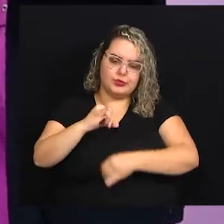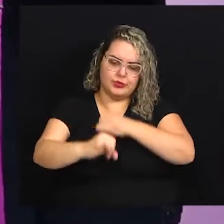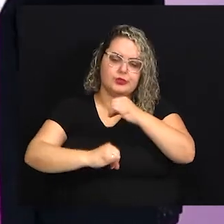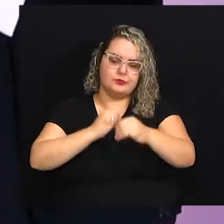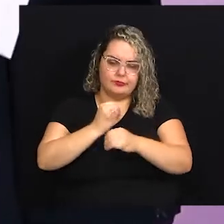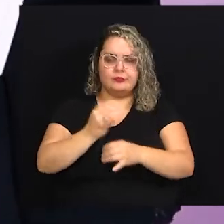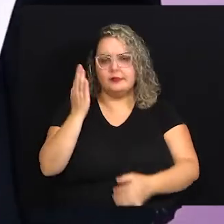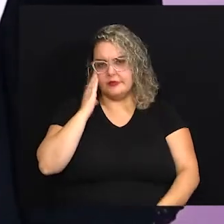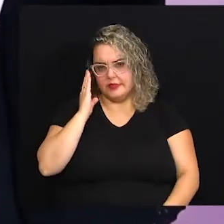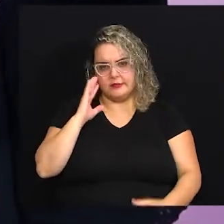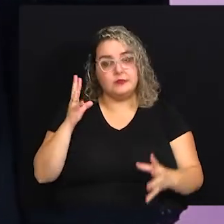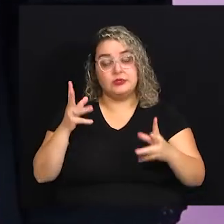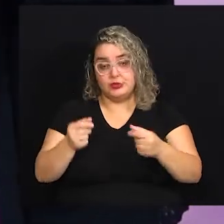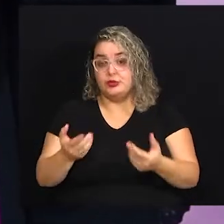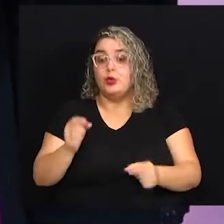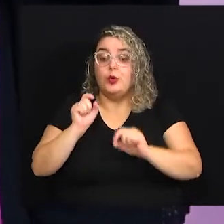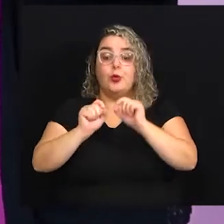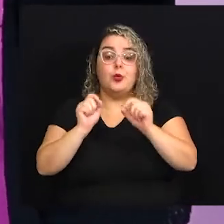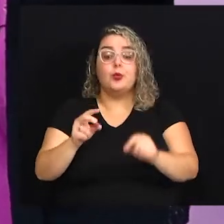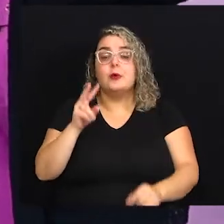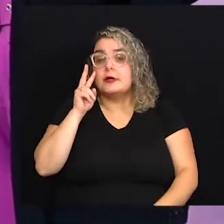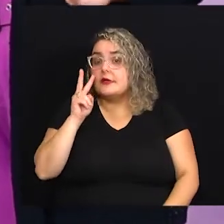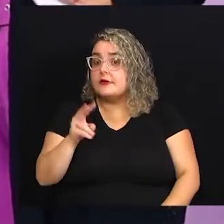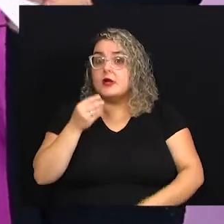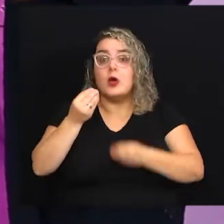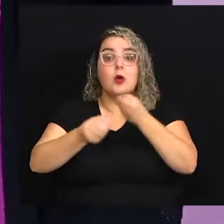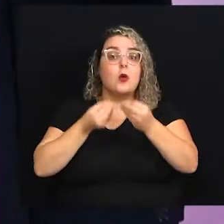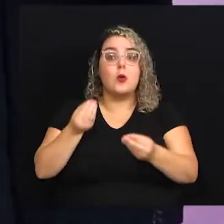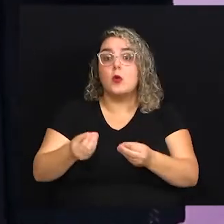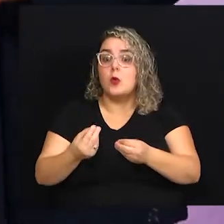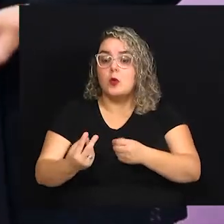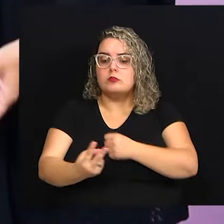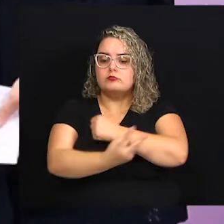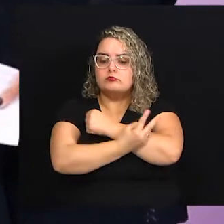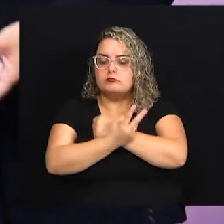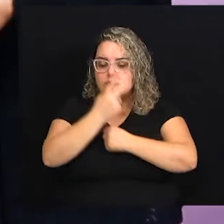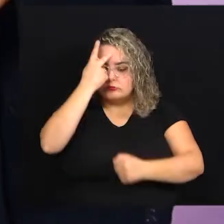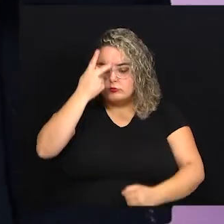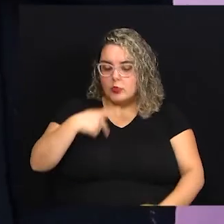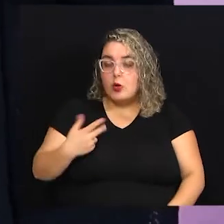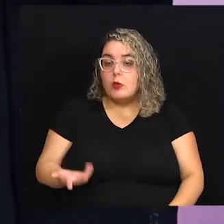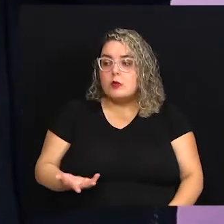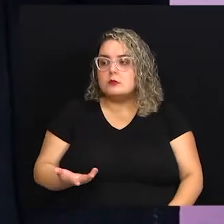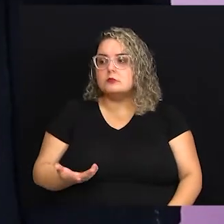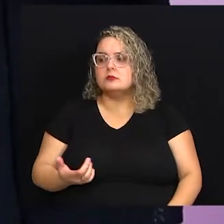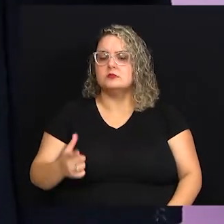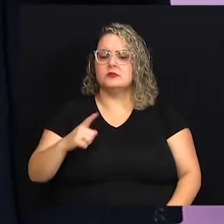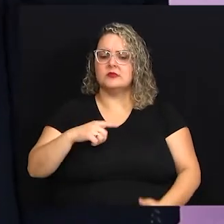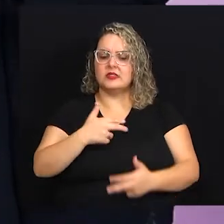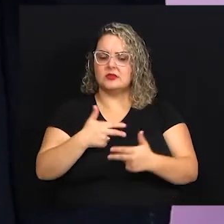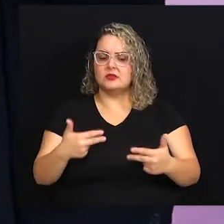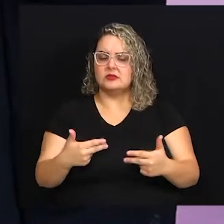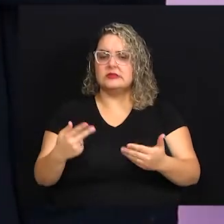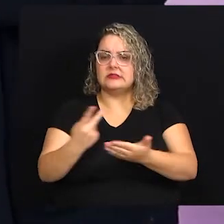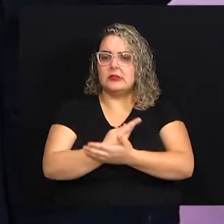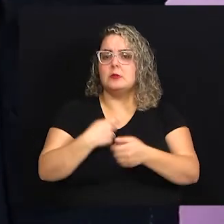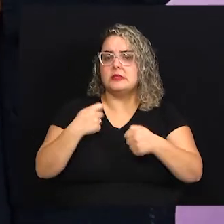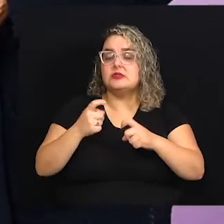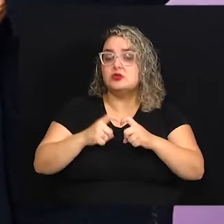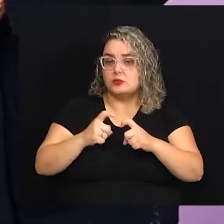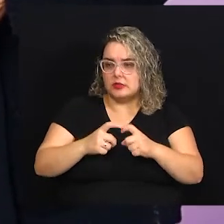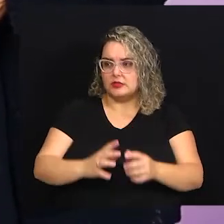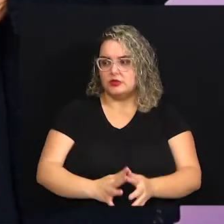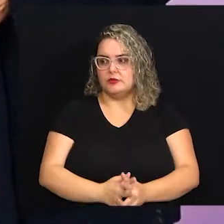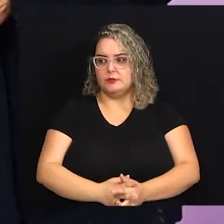hoje a gente na internet, elas sabem de tudo, né? O que ela tem que ver, como que ela tem que se conhecer para falar, olha, tem alguma coisa errada, eu preciso ir